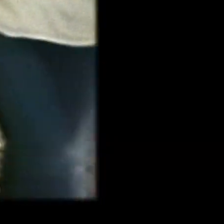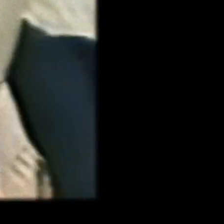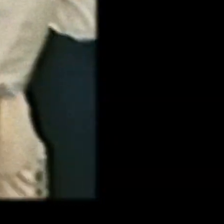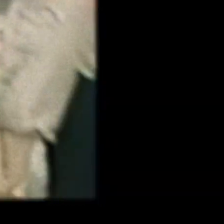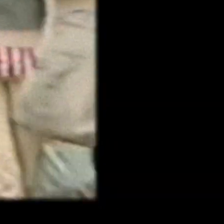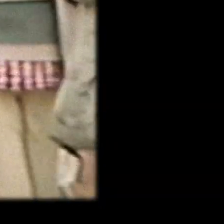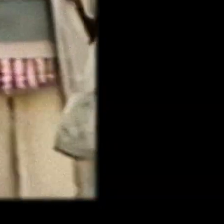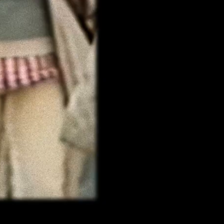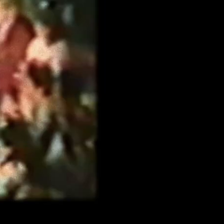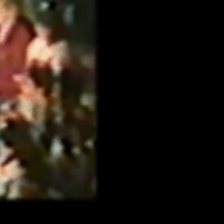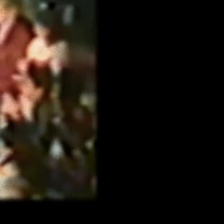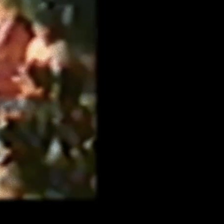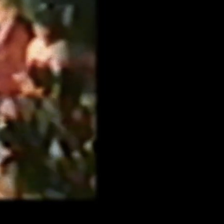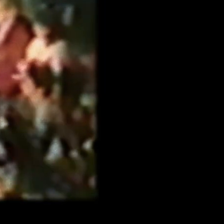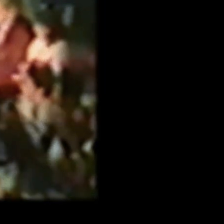caminham em um local.